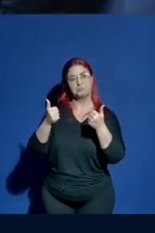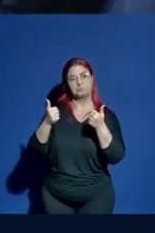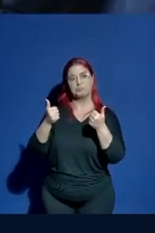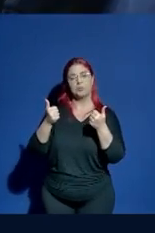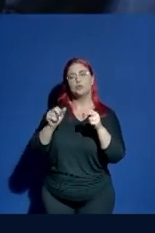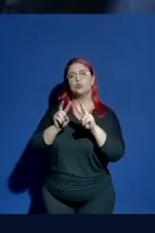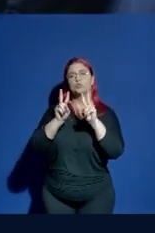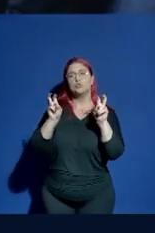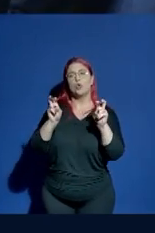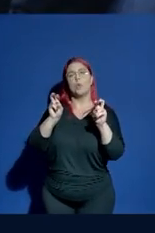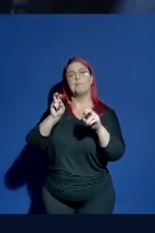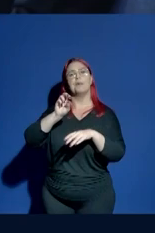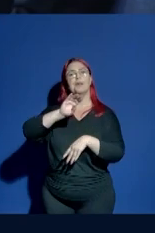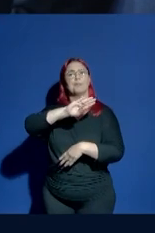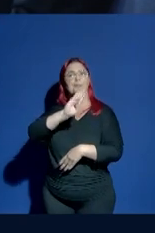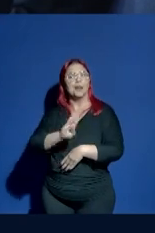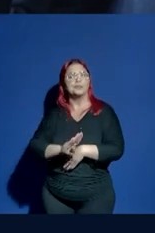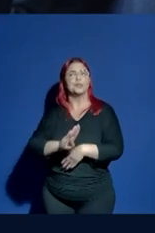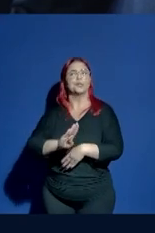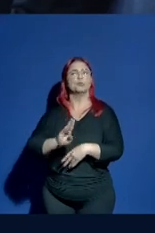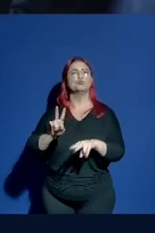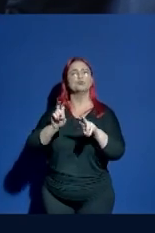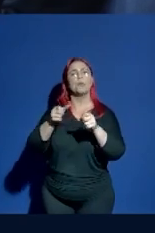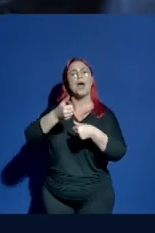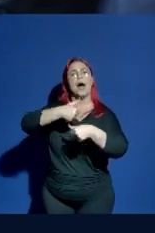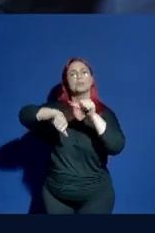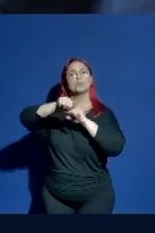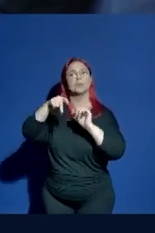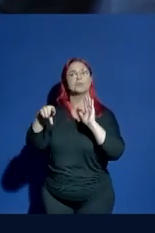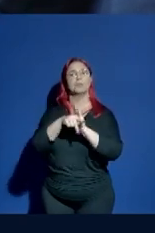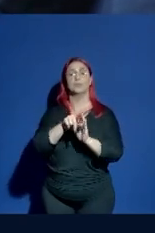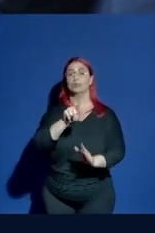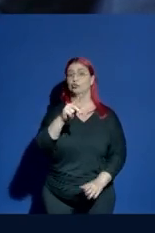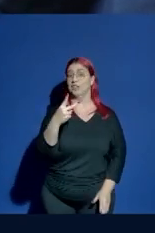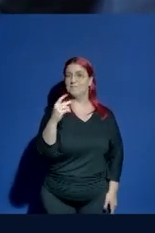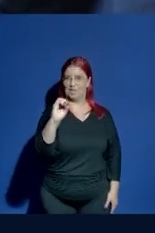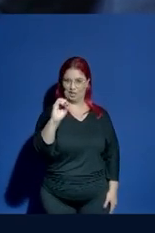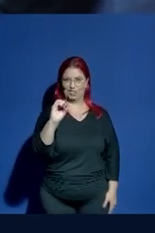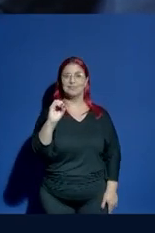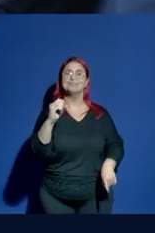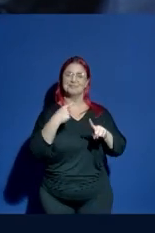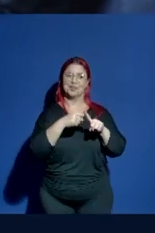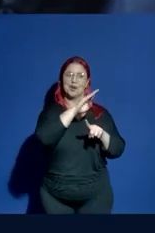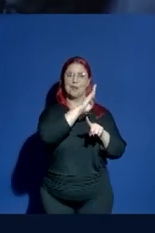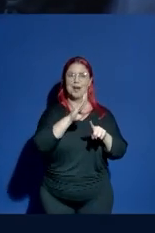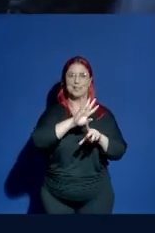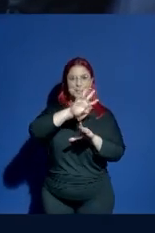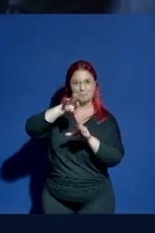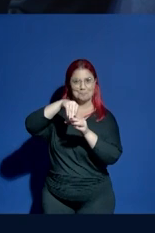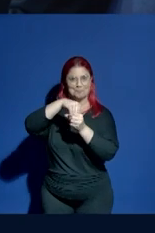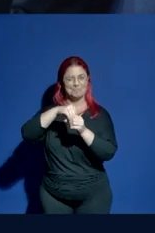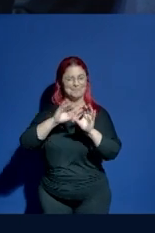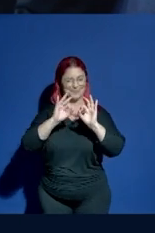Brasil nas reuniões de transições energéticas do G20 não é um grupo do qual o Brasil terá